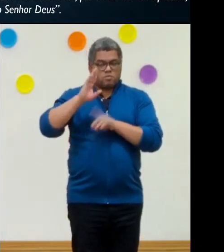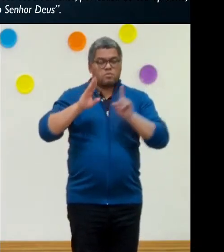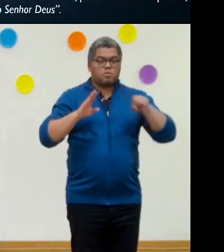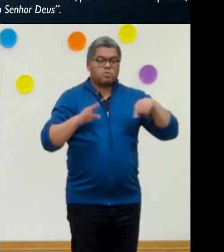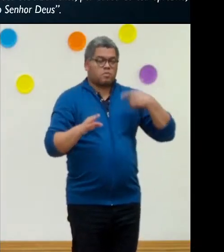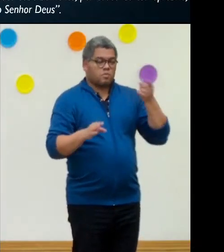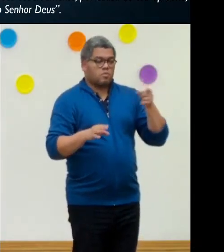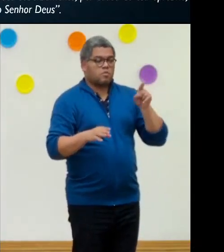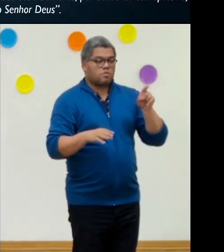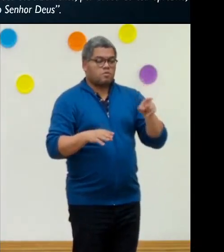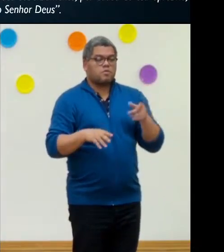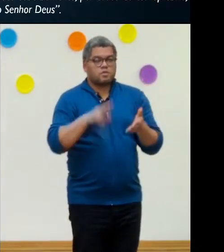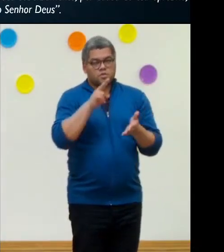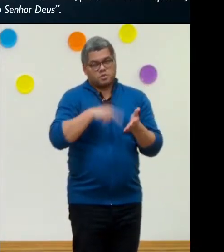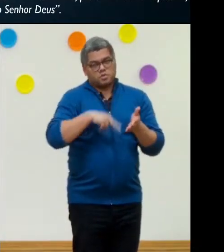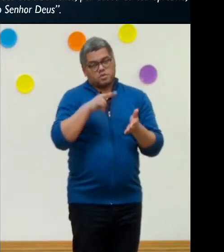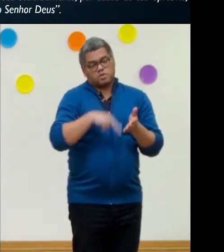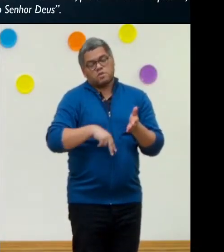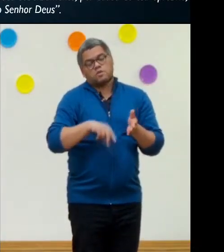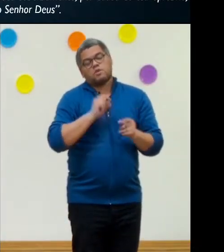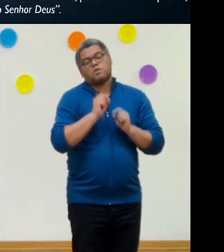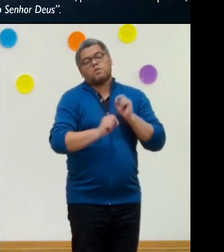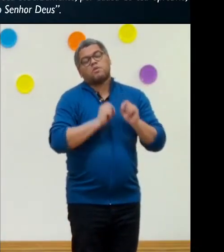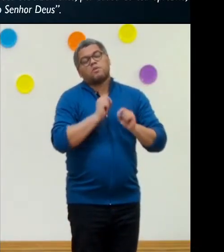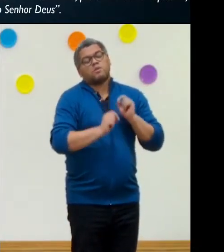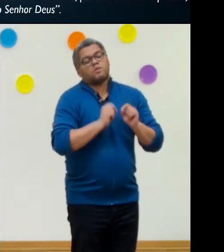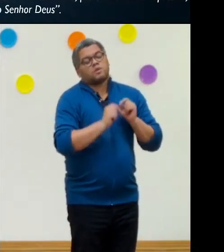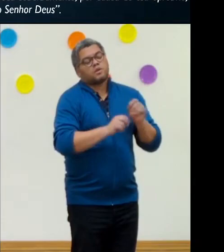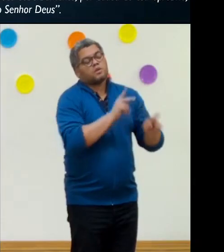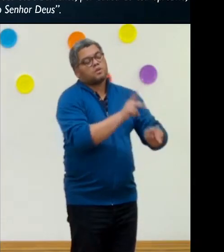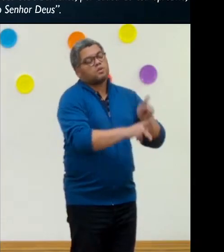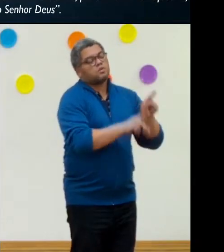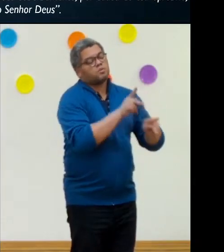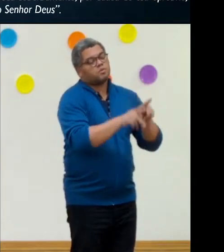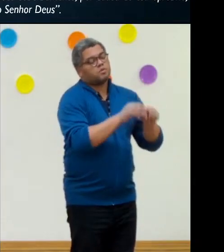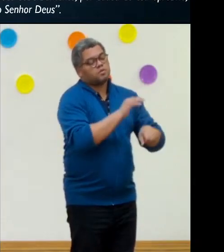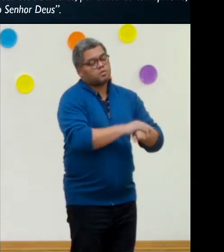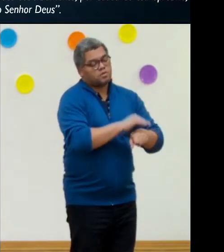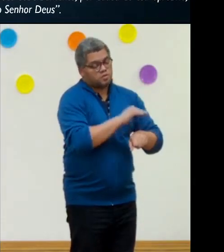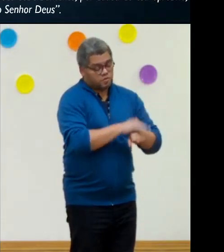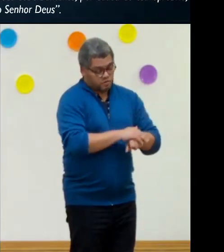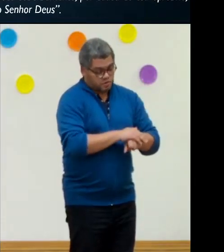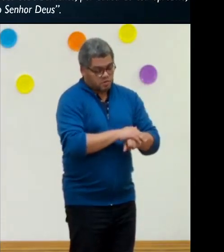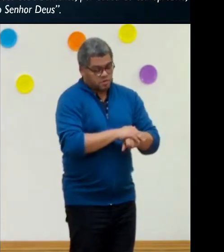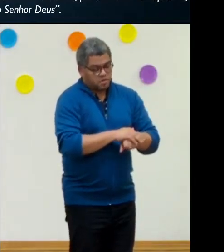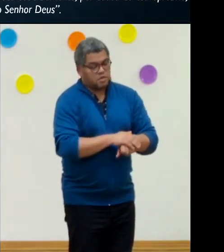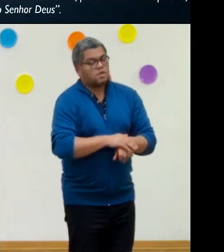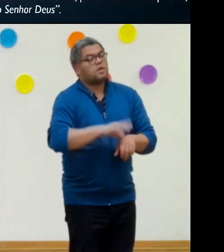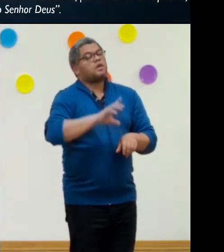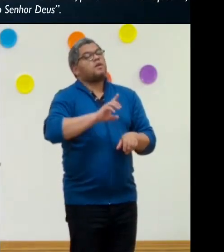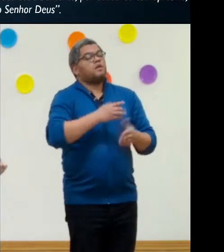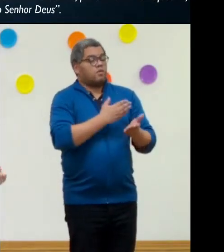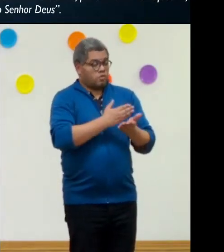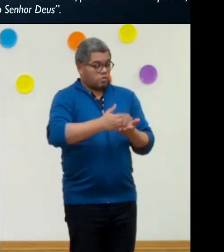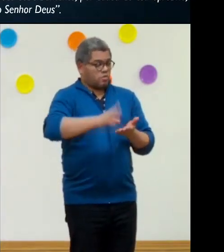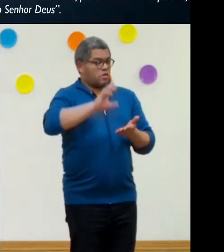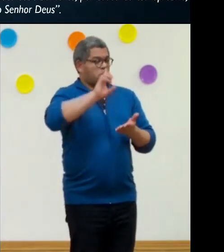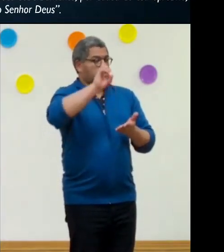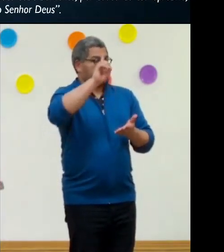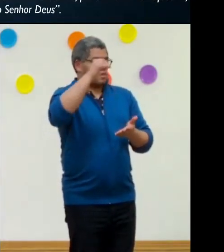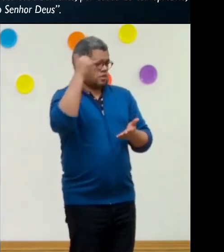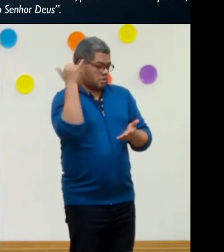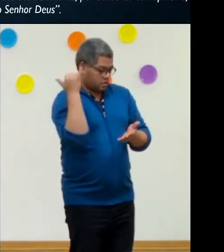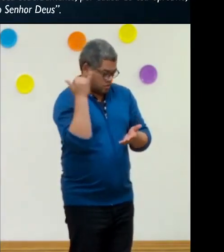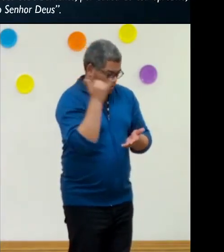ler. Deus fala para o povo o que ele fez, o que o povo fez, o que Deus fez primeiro para o povo. Eu te tirei, você era um povo,